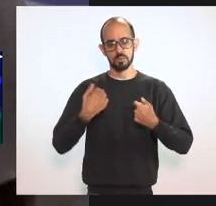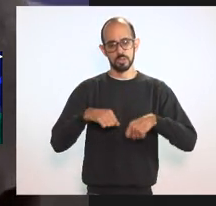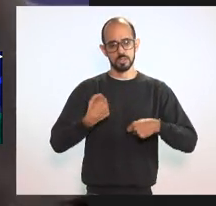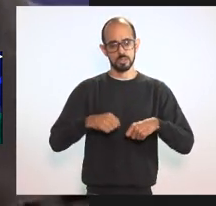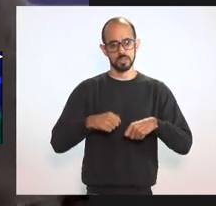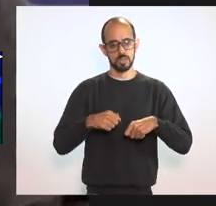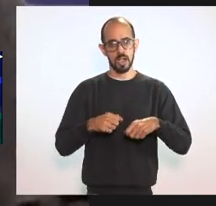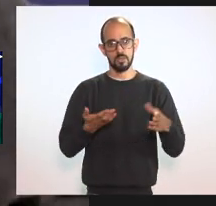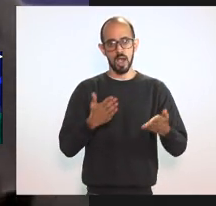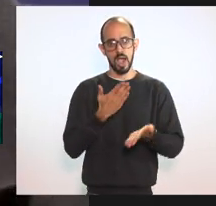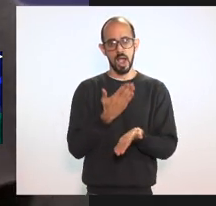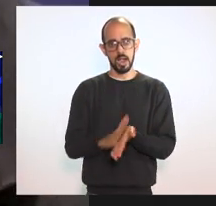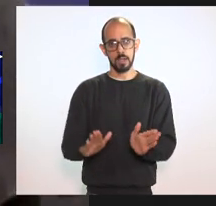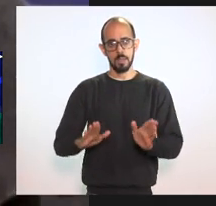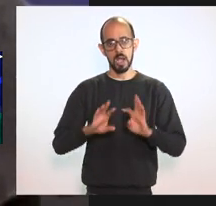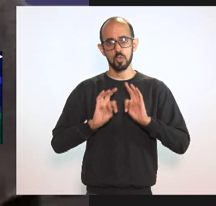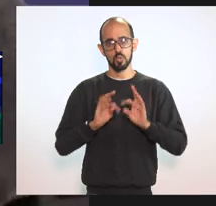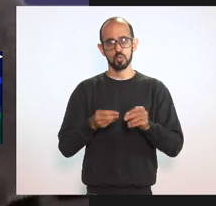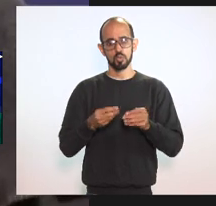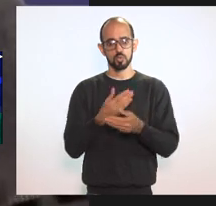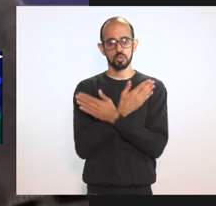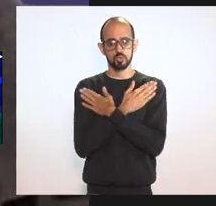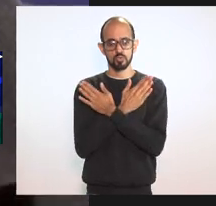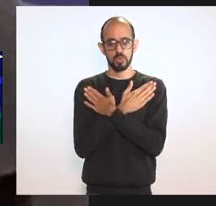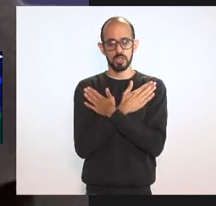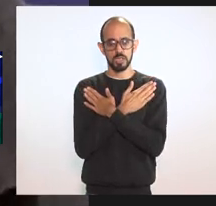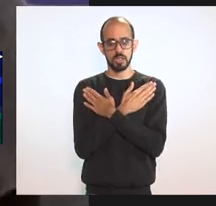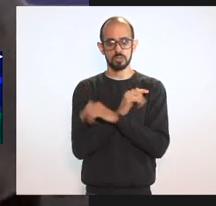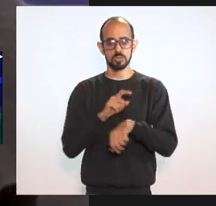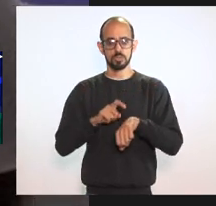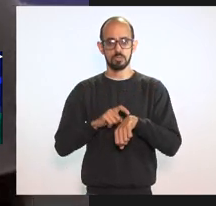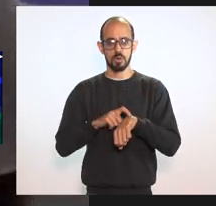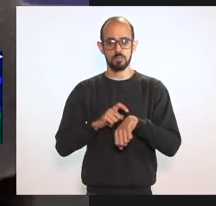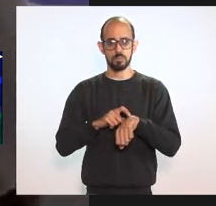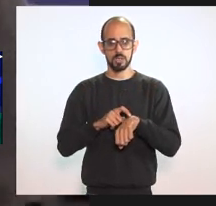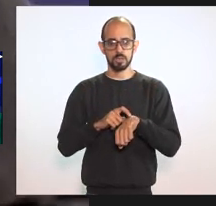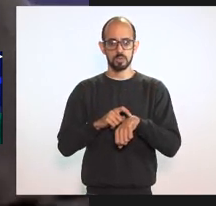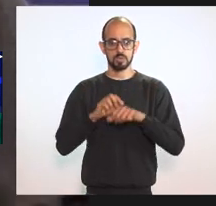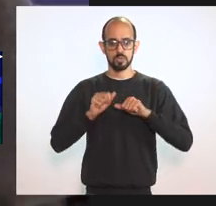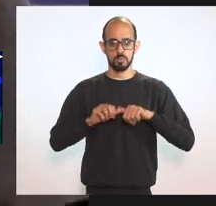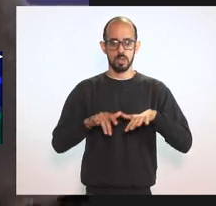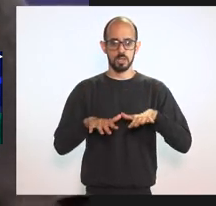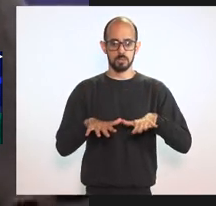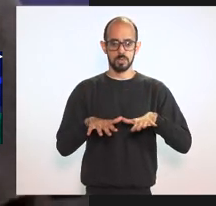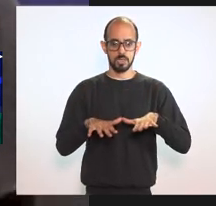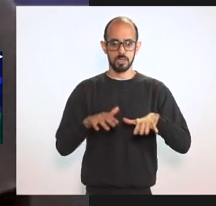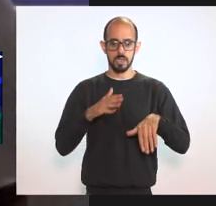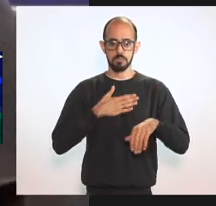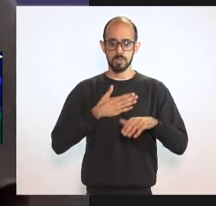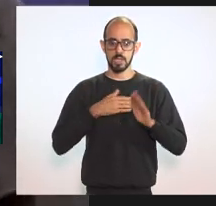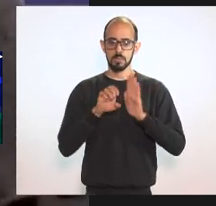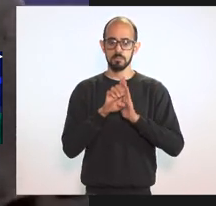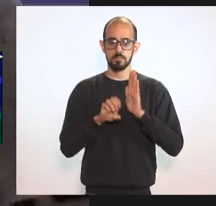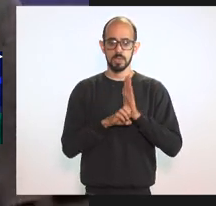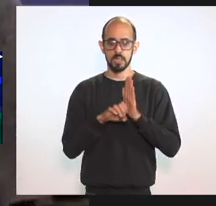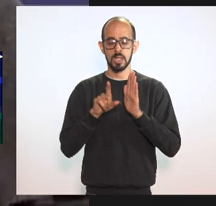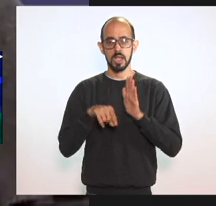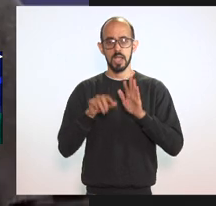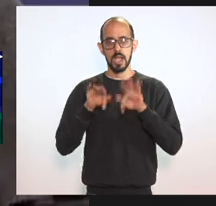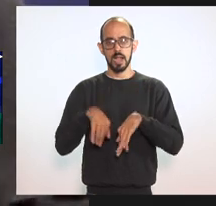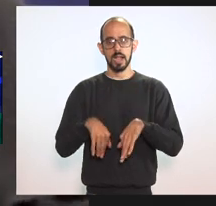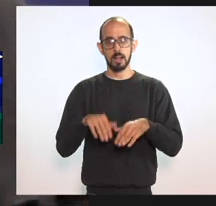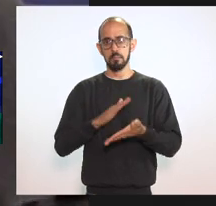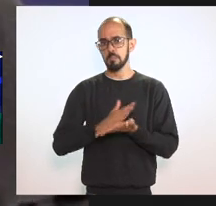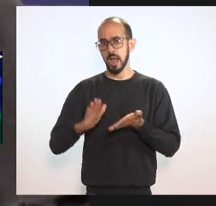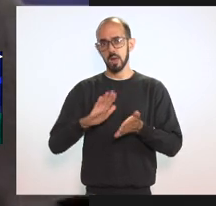acabar com todos os feriados nesse momento fazer mim e a minha ideia é que tá acabe com o feriado no estado do